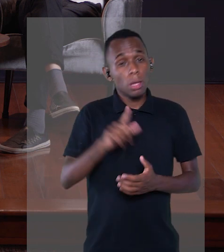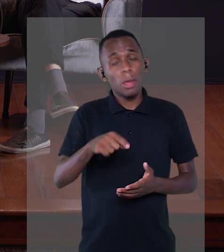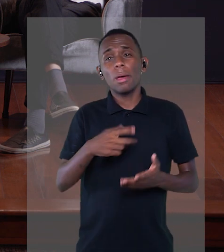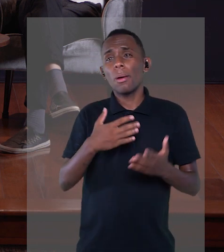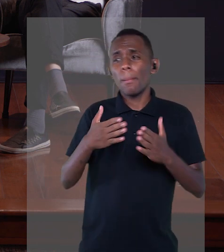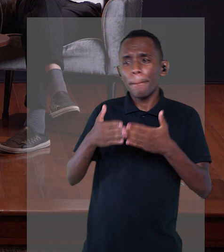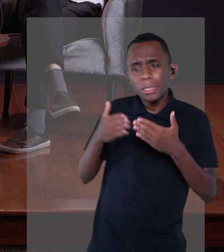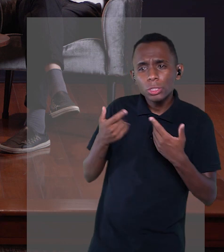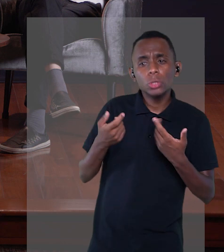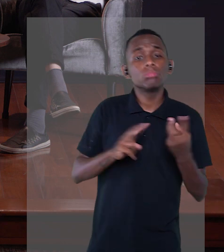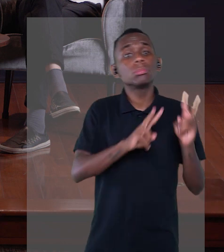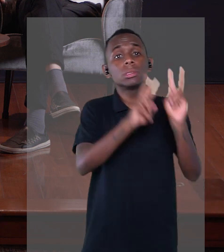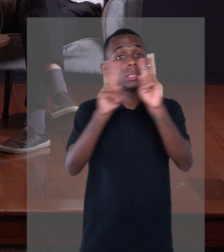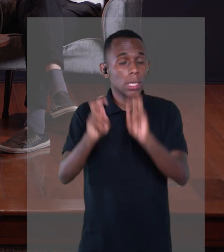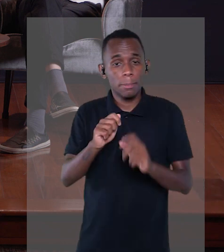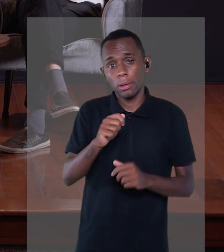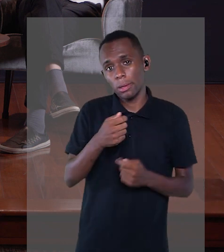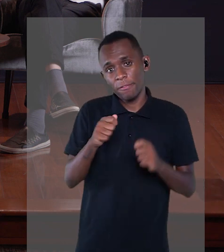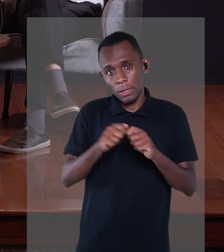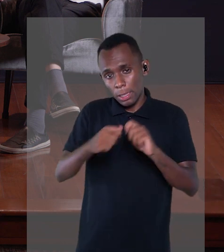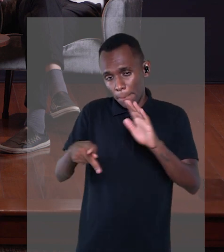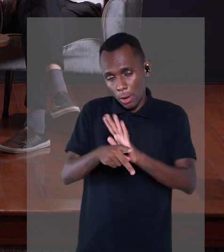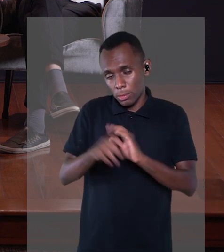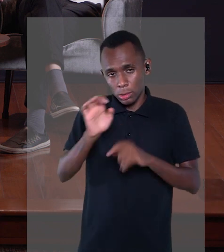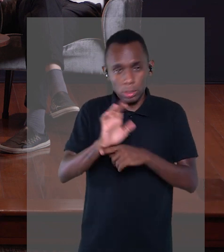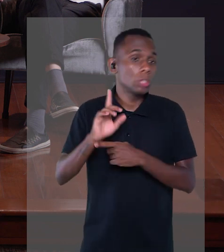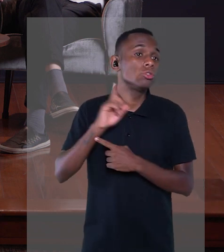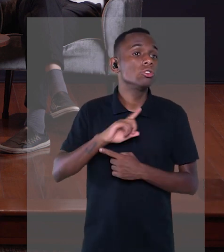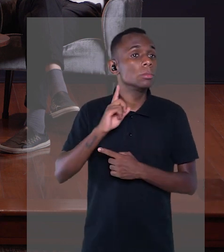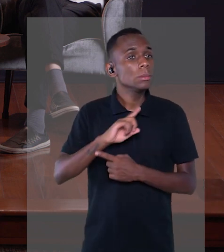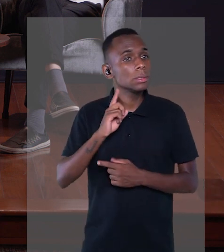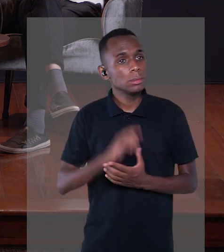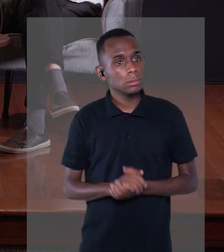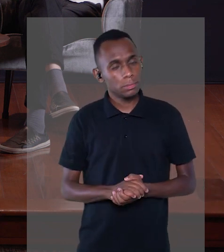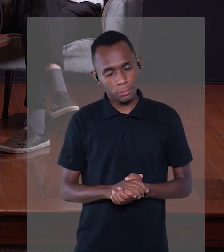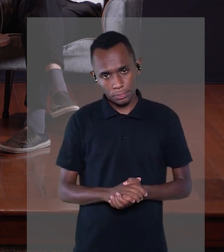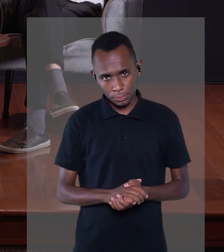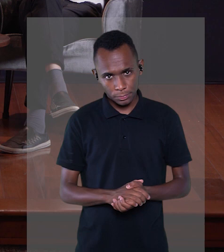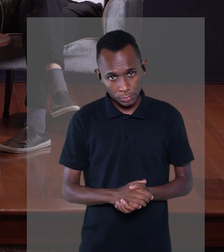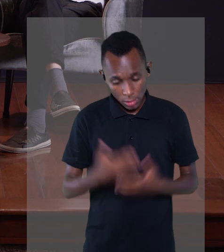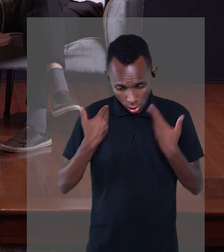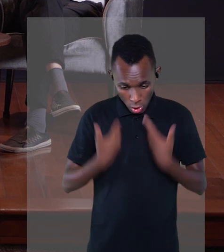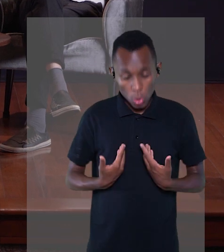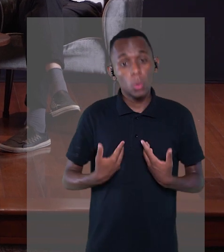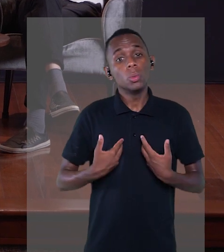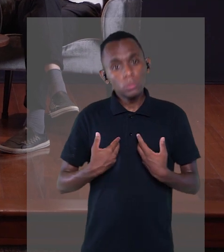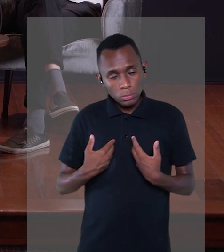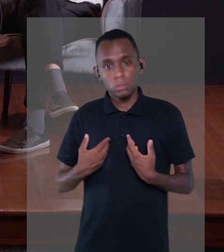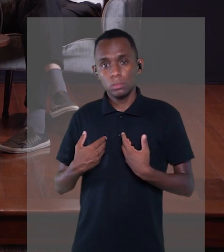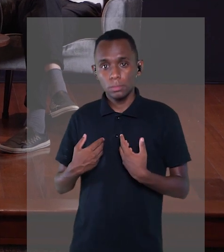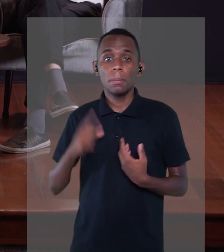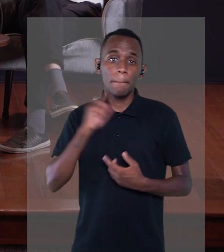falou, vamos fazer uma coisa sobre Minas, né? Eu sou mineiro, o Lula não